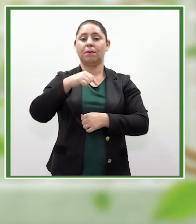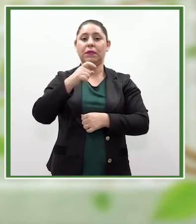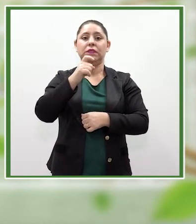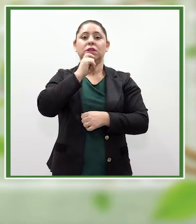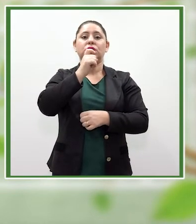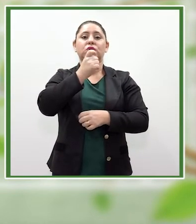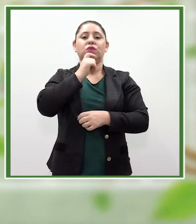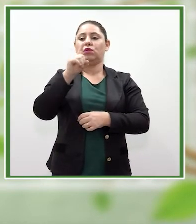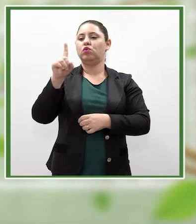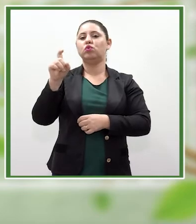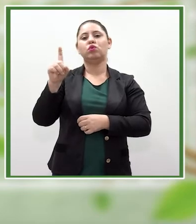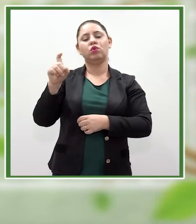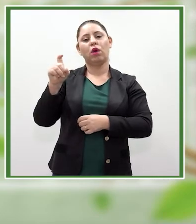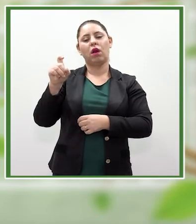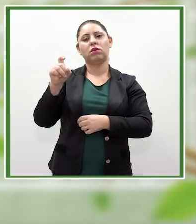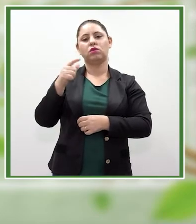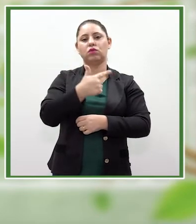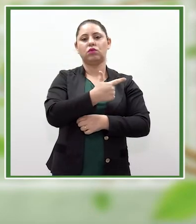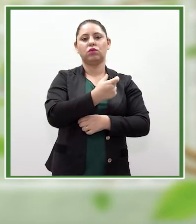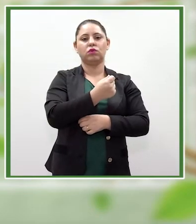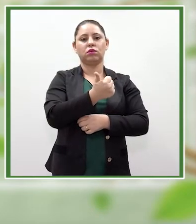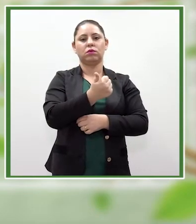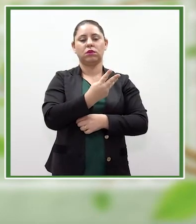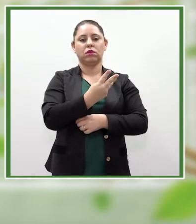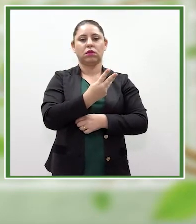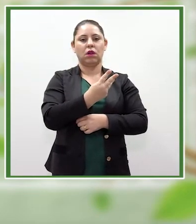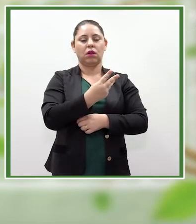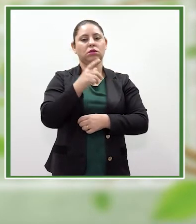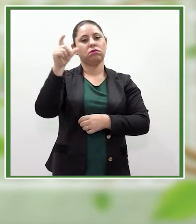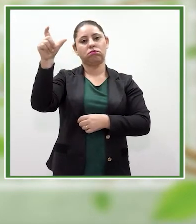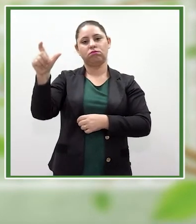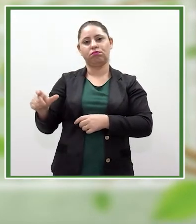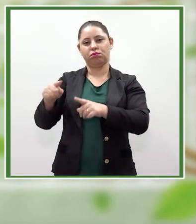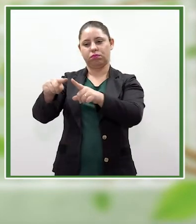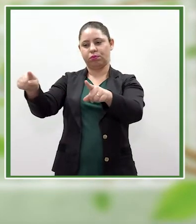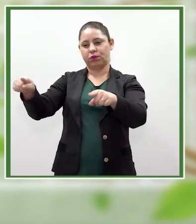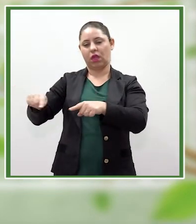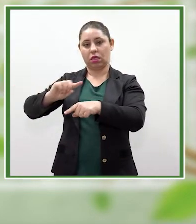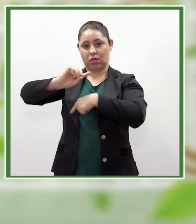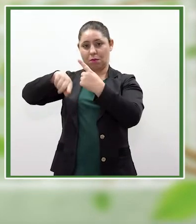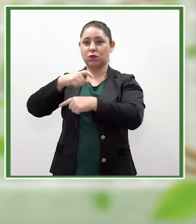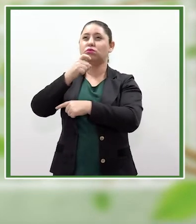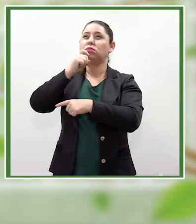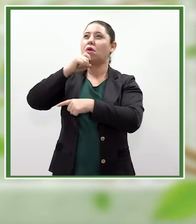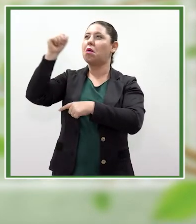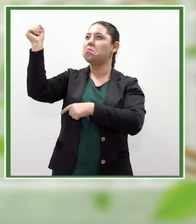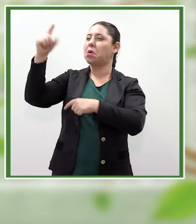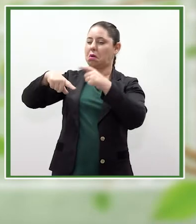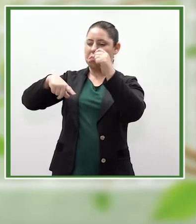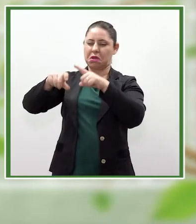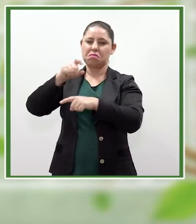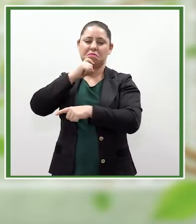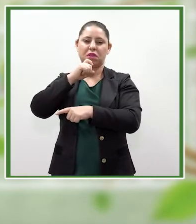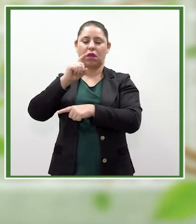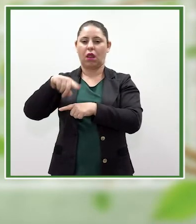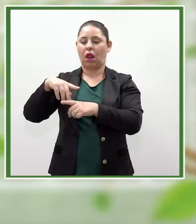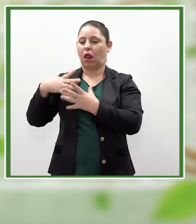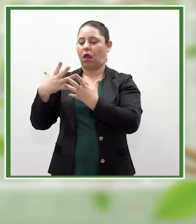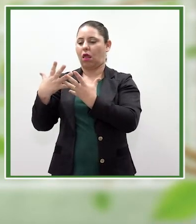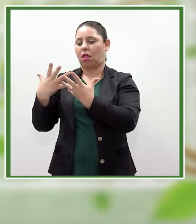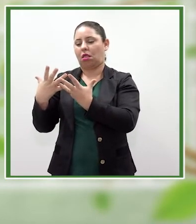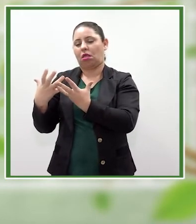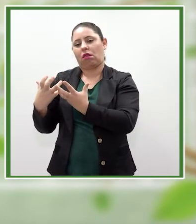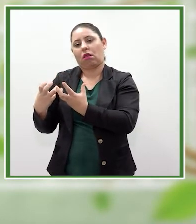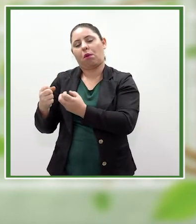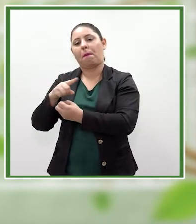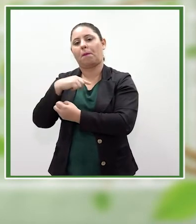a geada está morta, né? Está toda queimada, e ao lado do sistema silvícola, do pastoril, as árvores então protegendo a